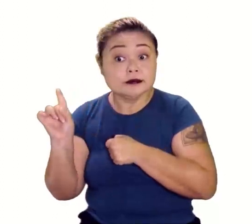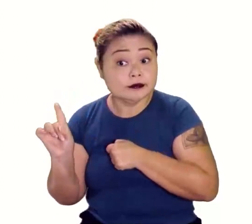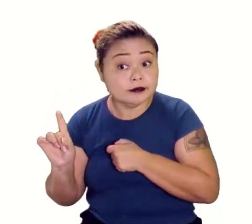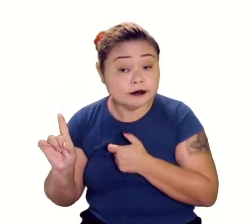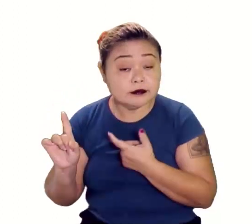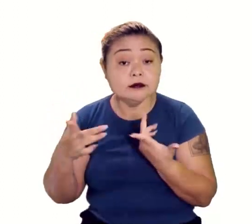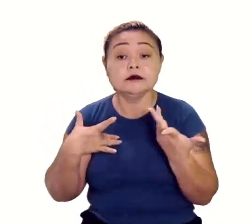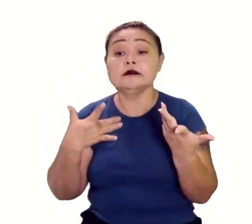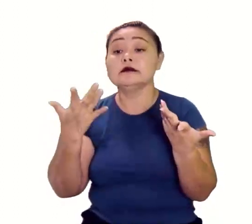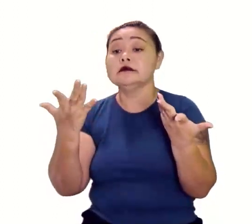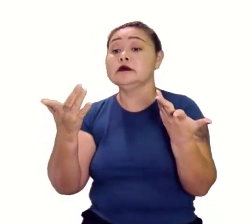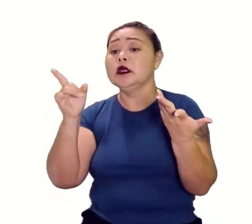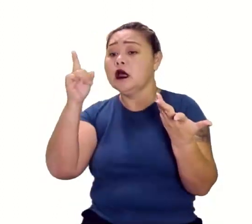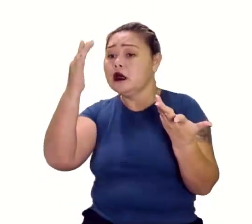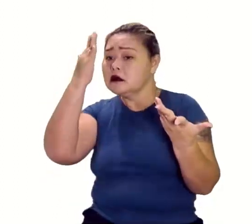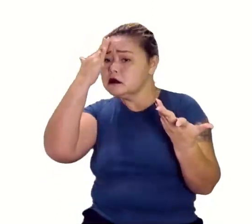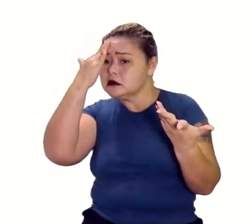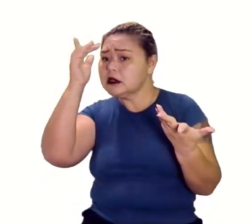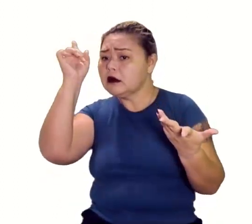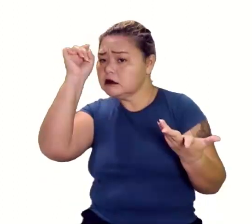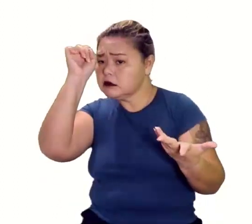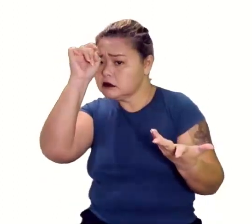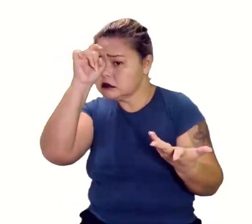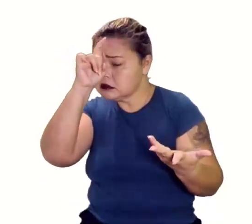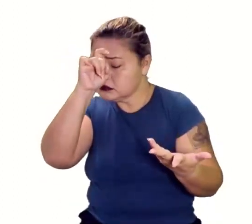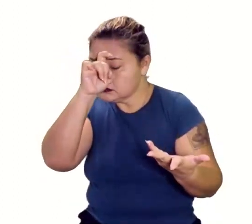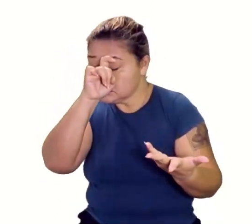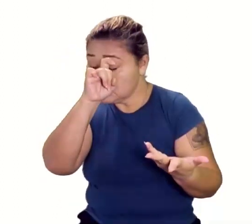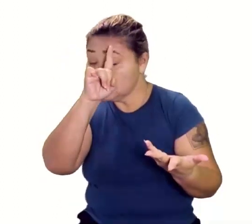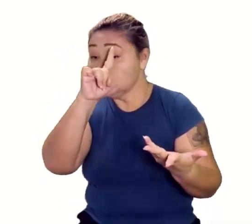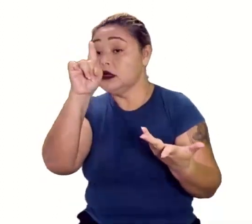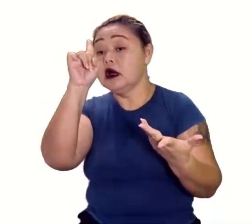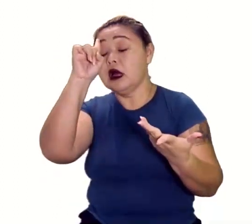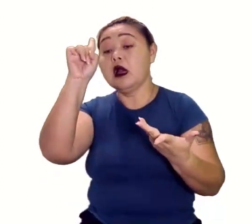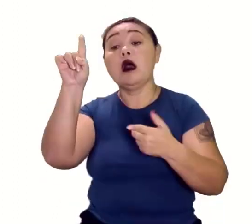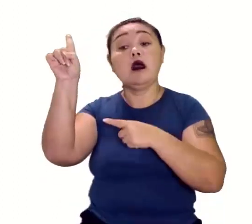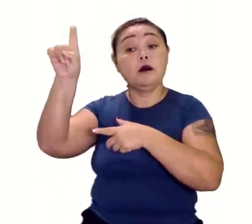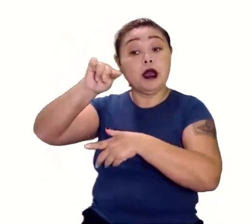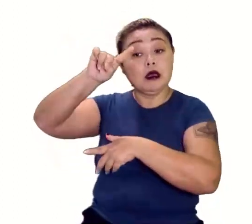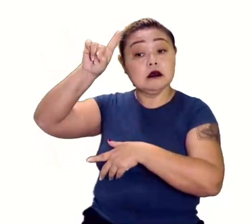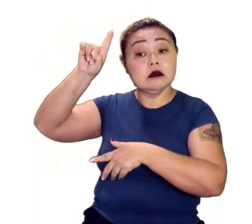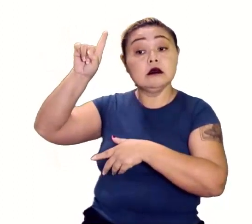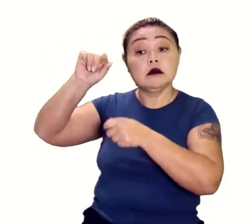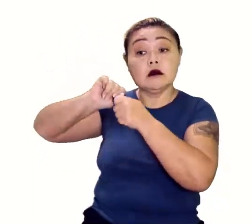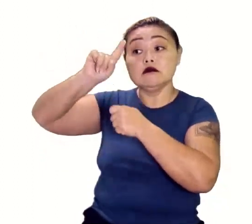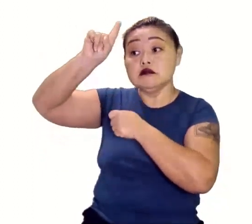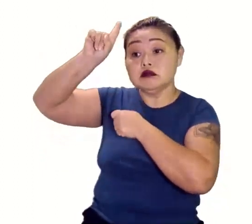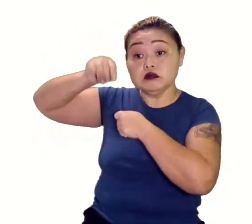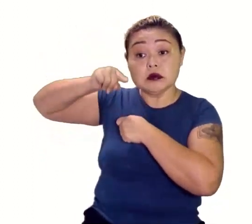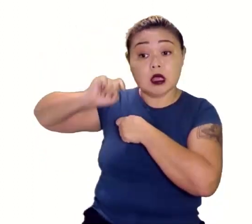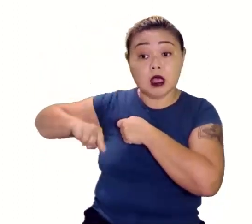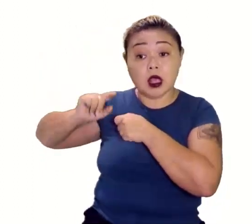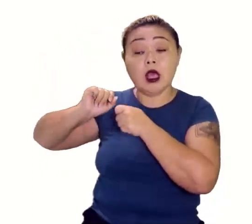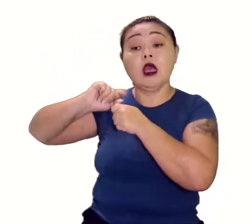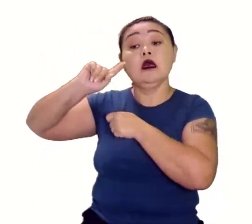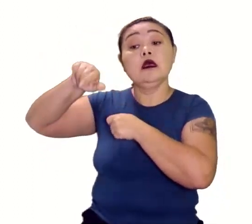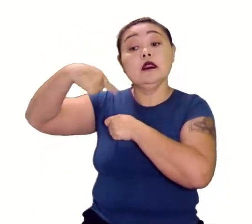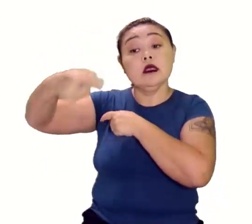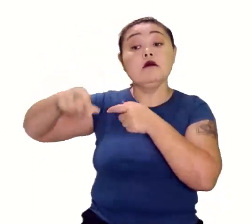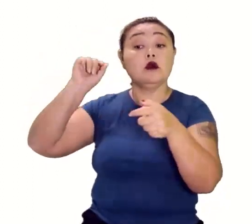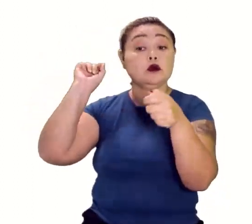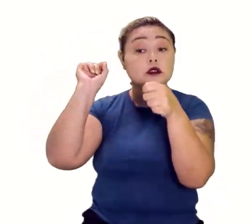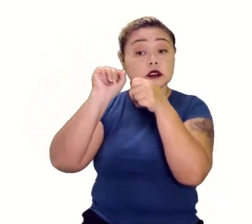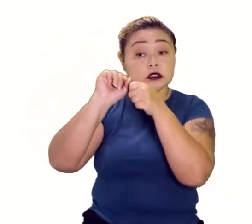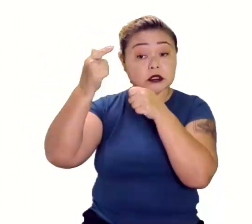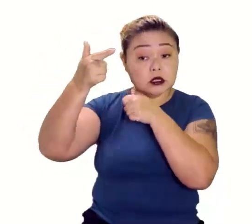se você sabe que está muito difícil, você já marca um sinalzinho de exclamação aí, depois refaz